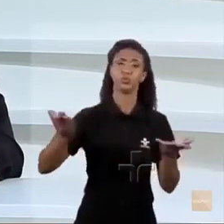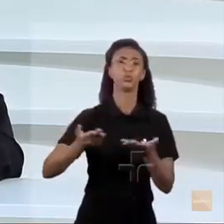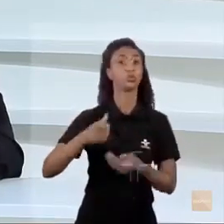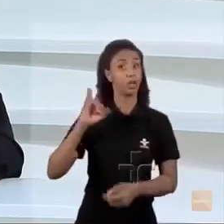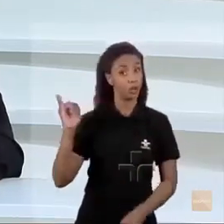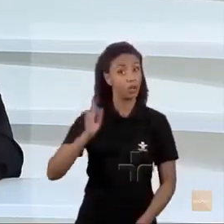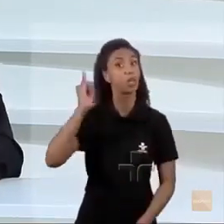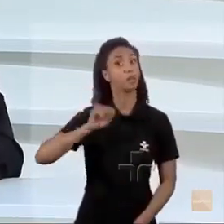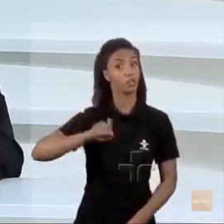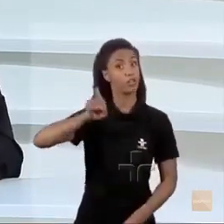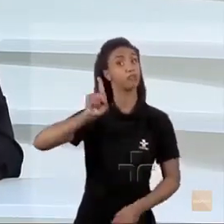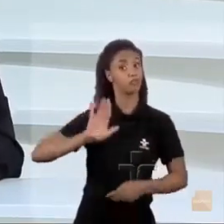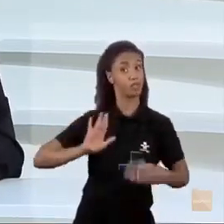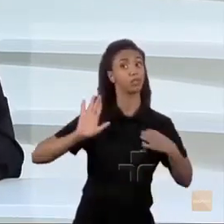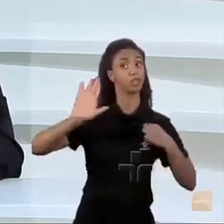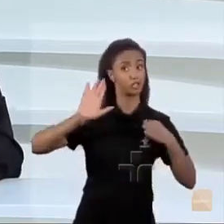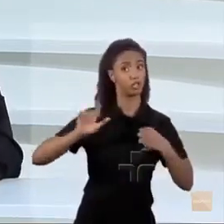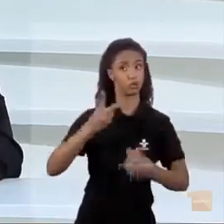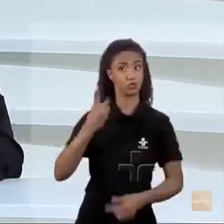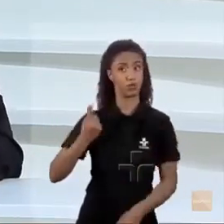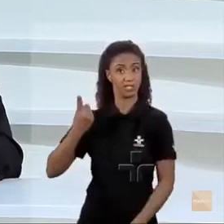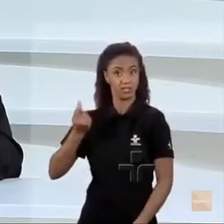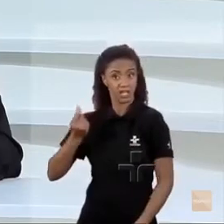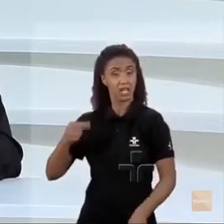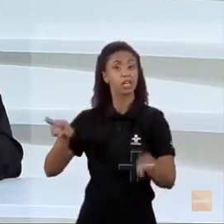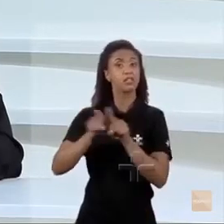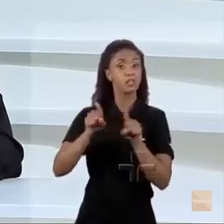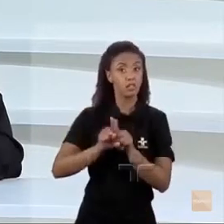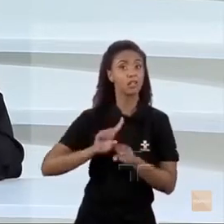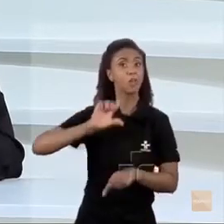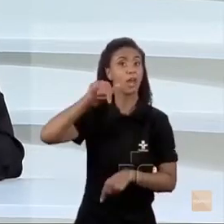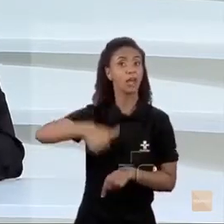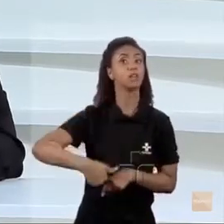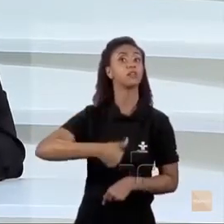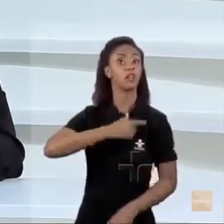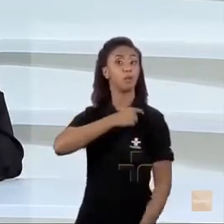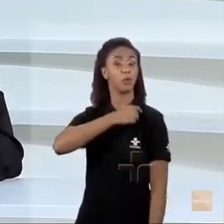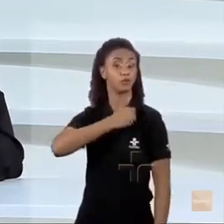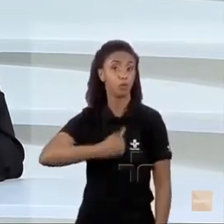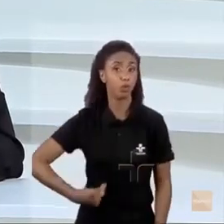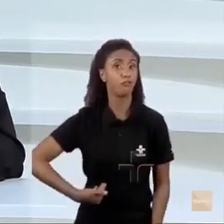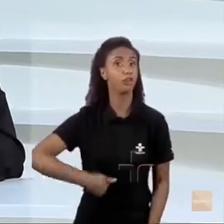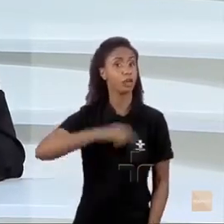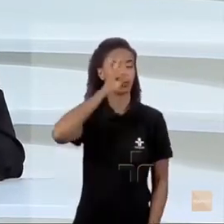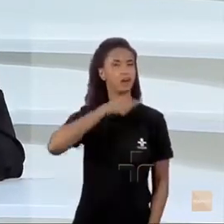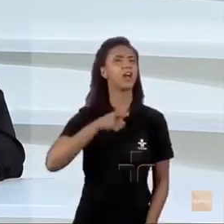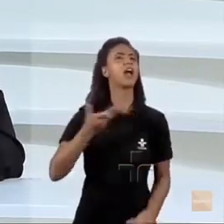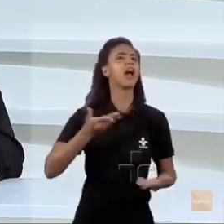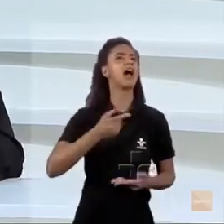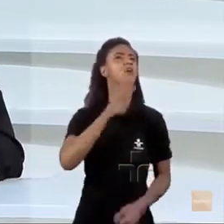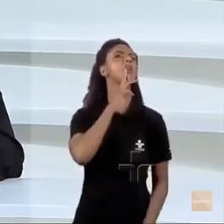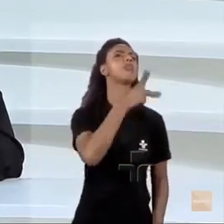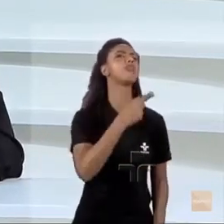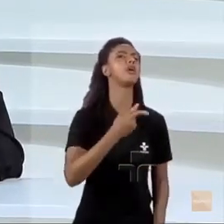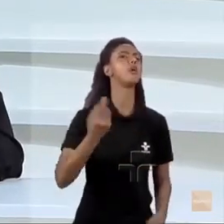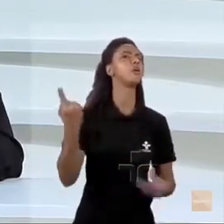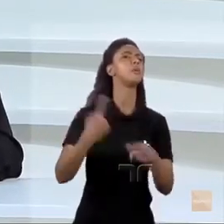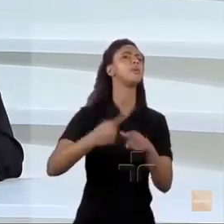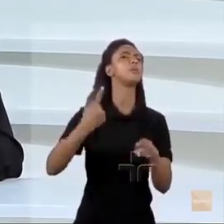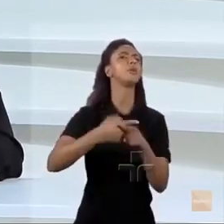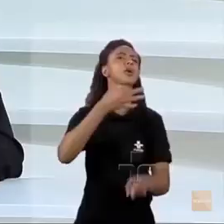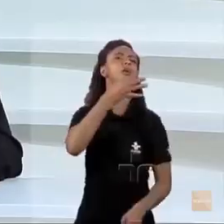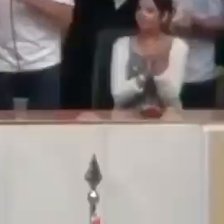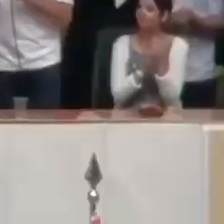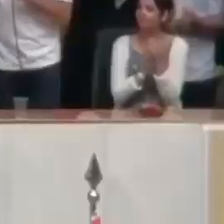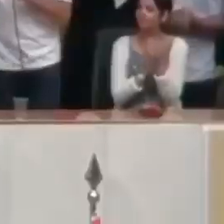em 2016, assim como em 2014 com o governador Geraldo Alckmin pelo PSDB. Então por que que agora ele tem essa posição e em 2016, quando ele era